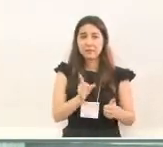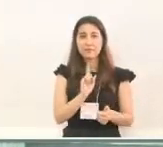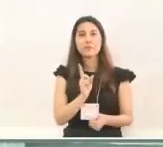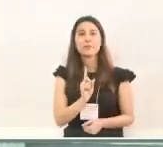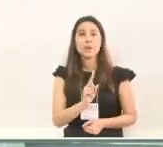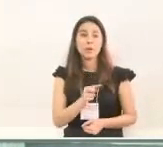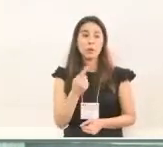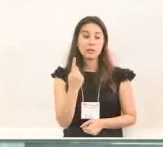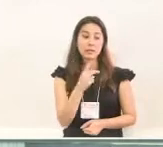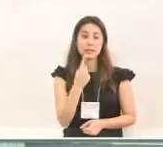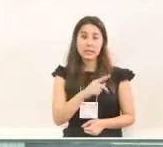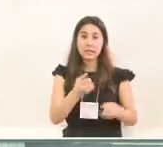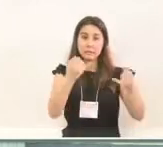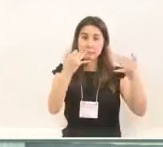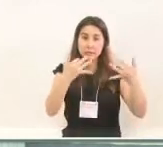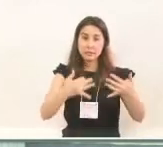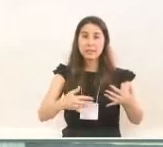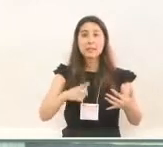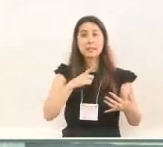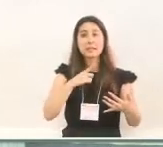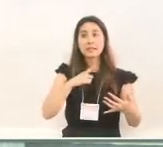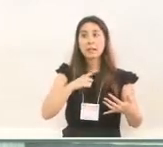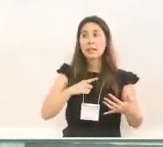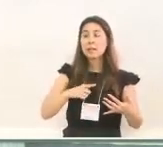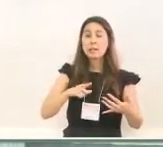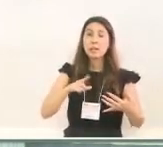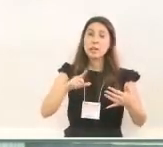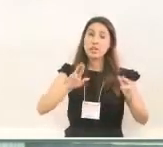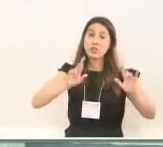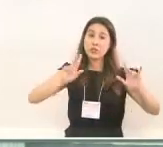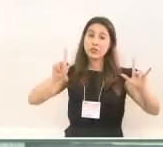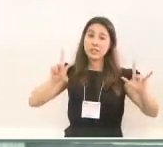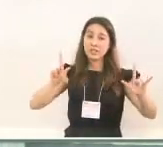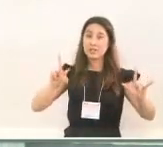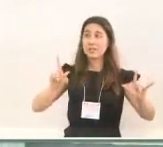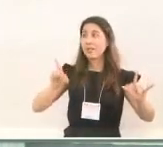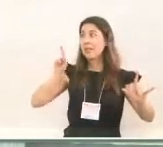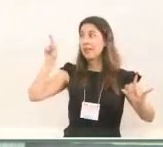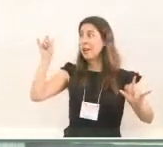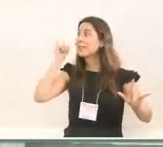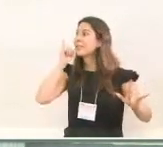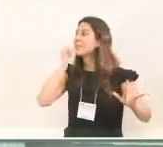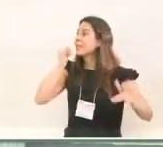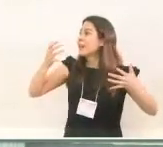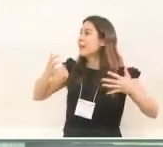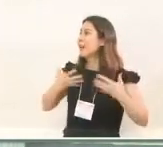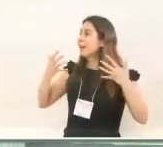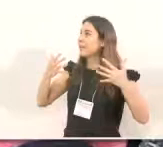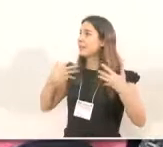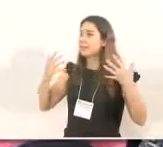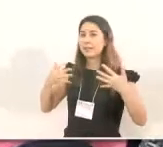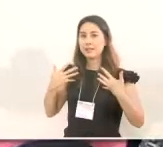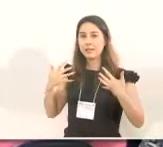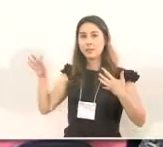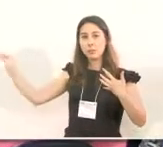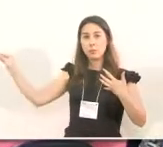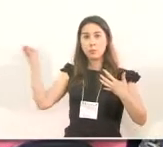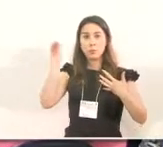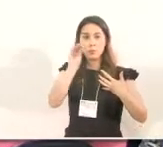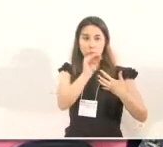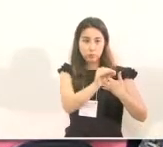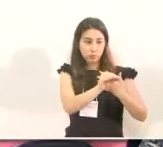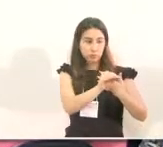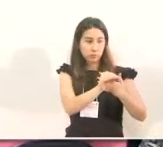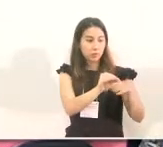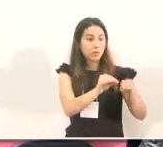diferença a partir dos italianos foi justamente a alegria que esses talentos trazem e contagiam